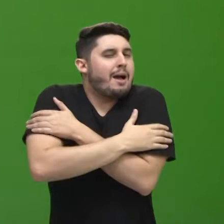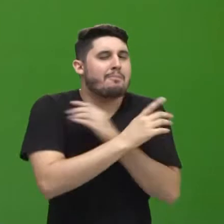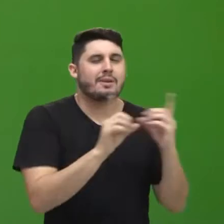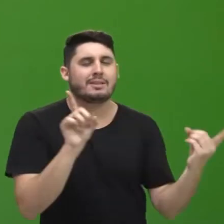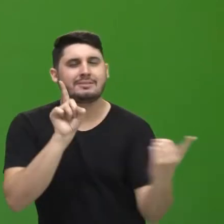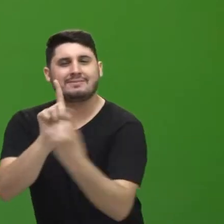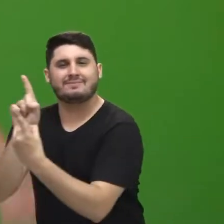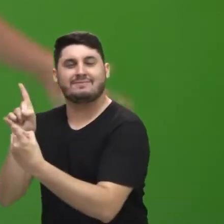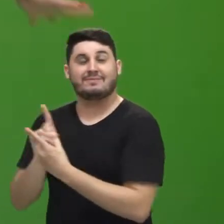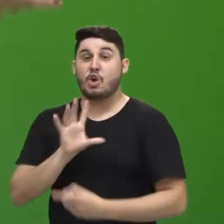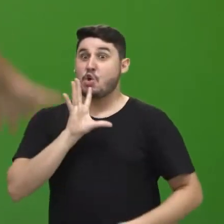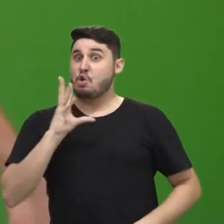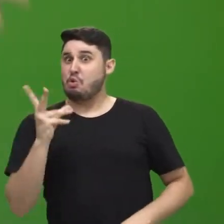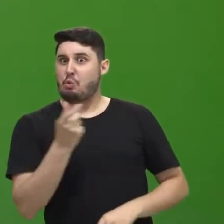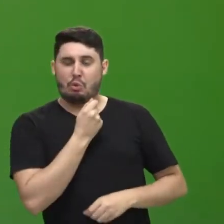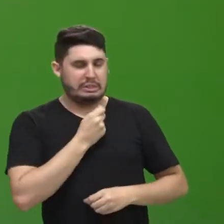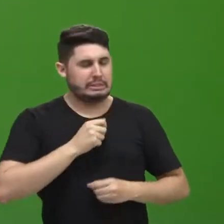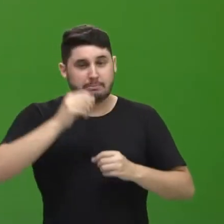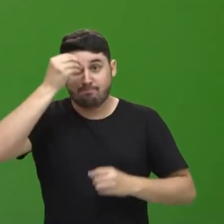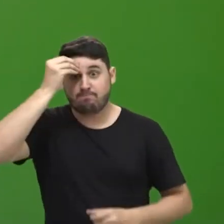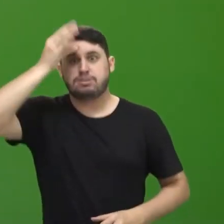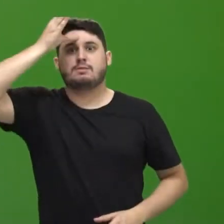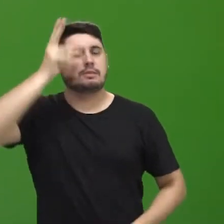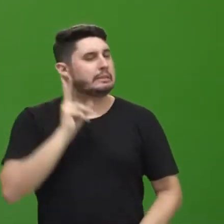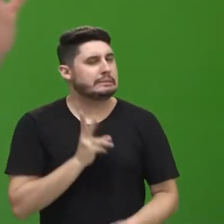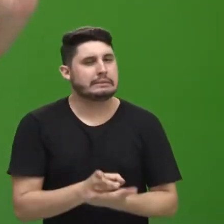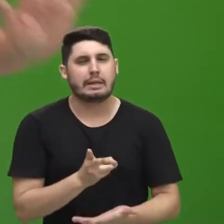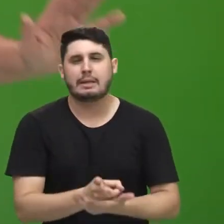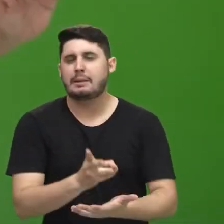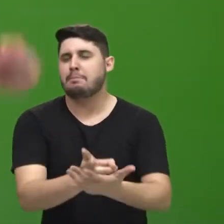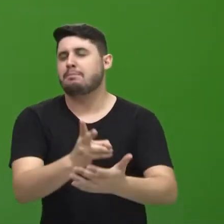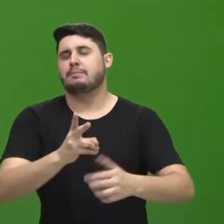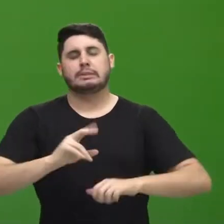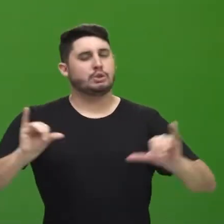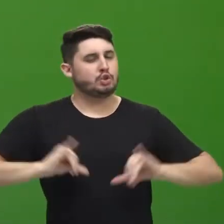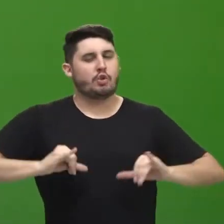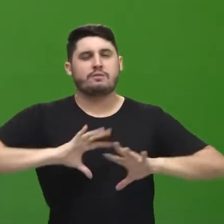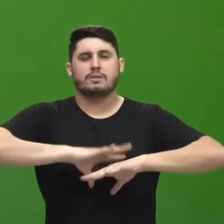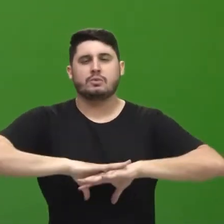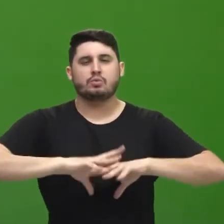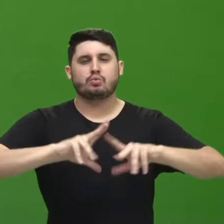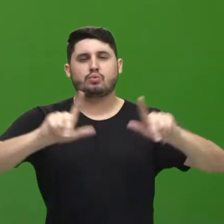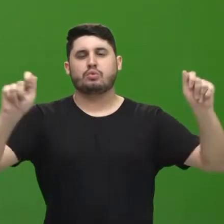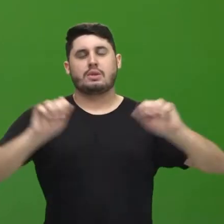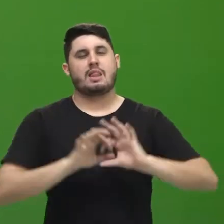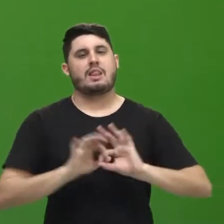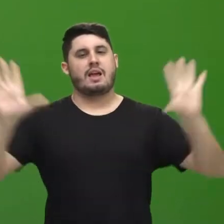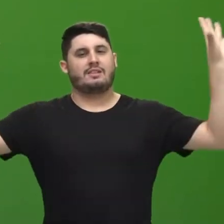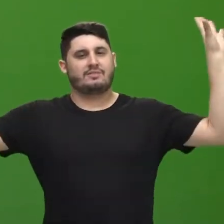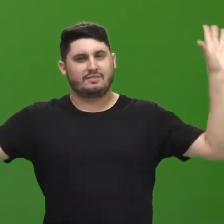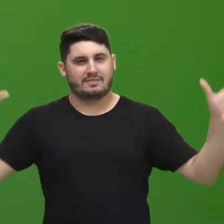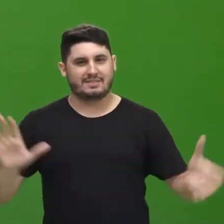de conhecimento, para frente seguiremos, livres de todas as dores.